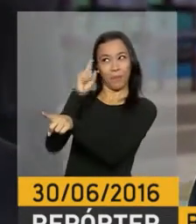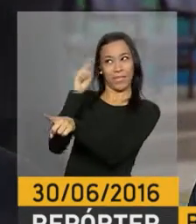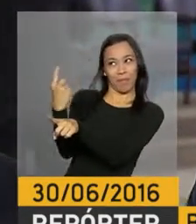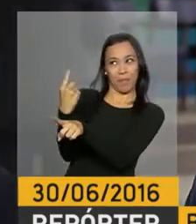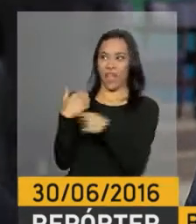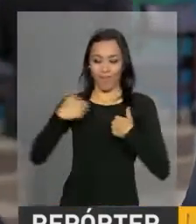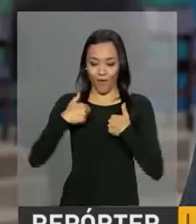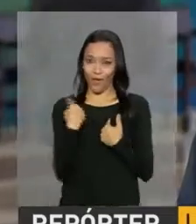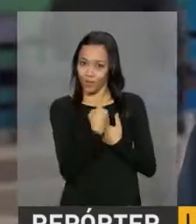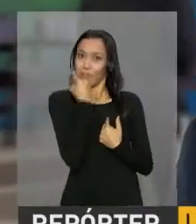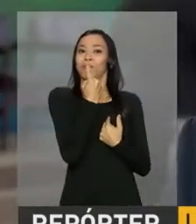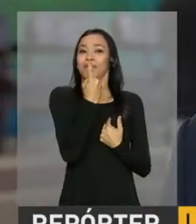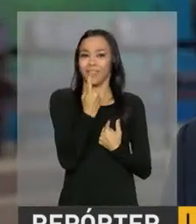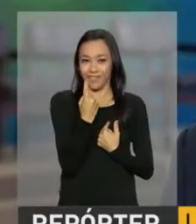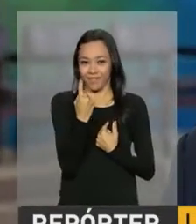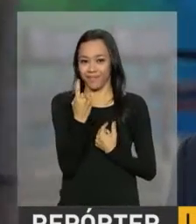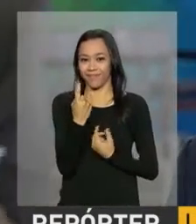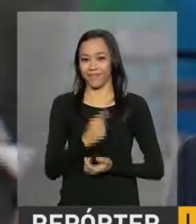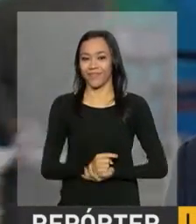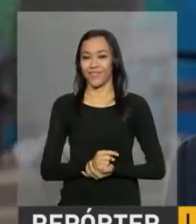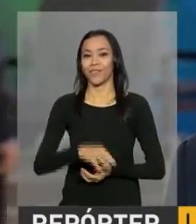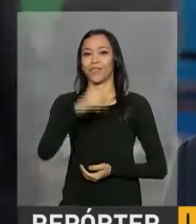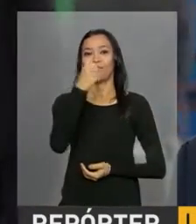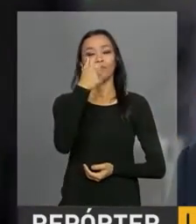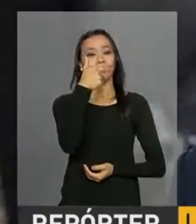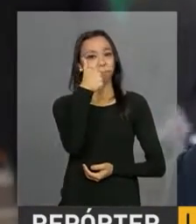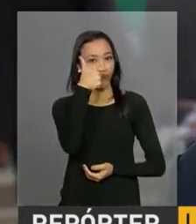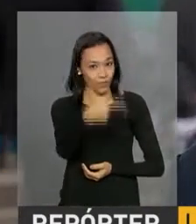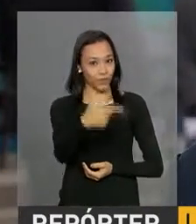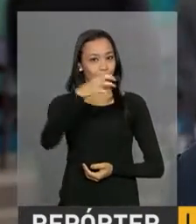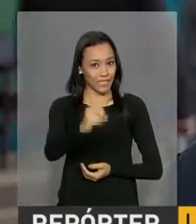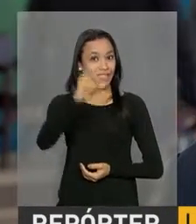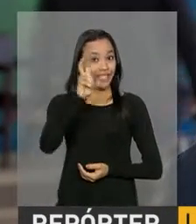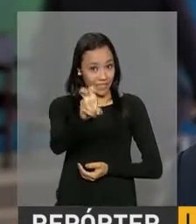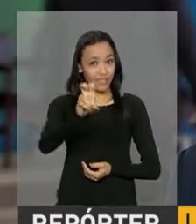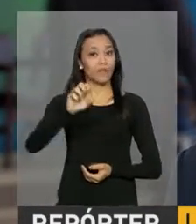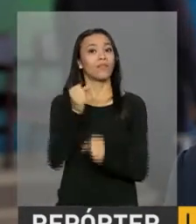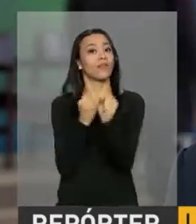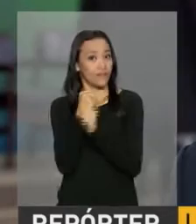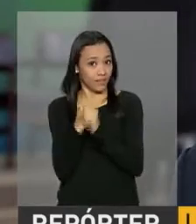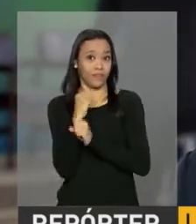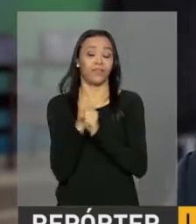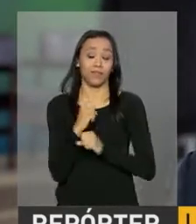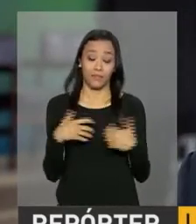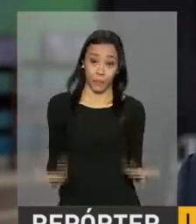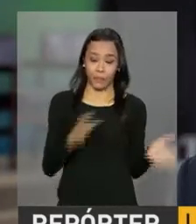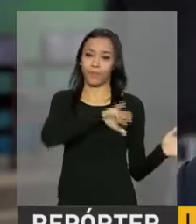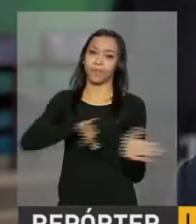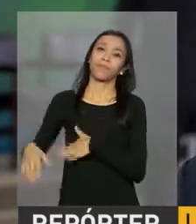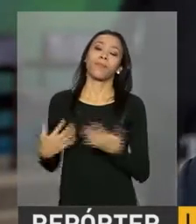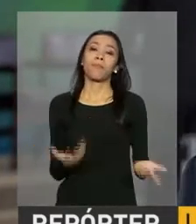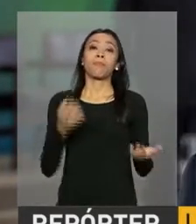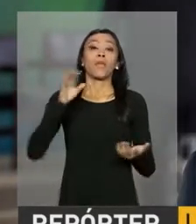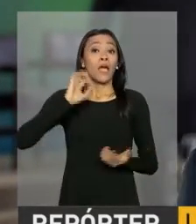já dirimiu essa dúvida. São 205 anos que vamos completar no dia 15 de julho agora. Bom, o empresariado